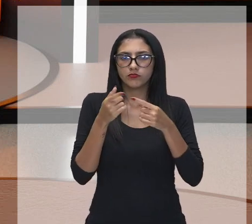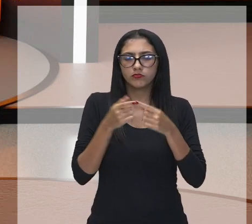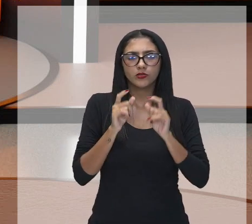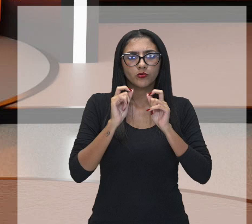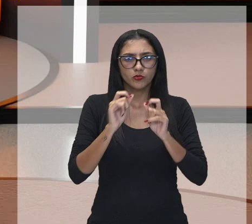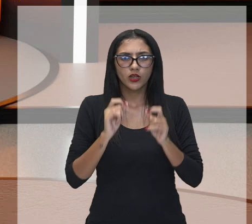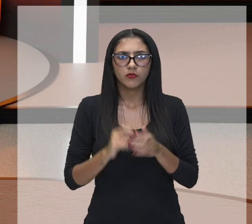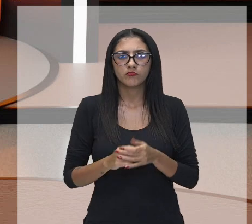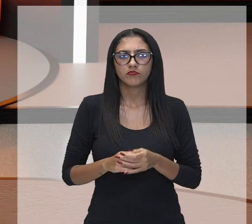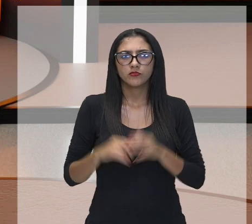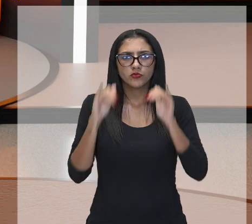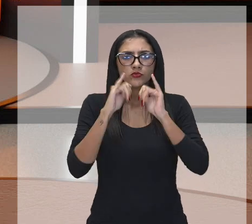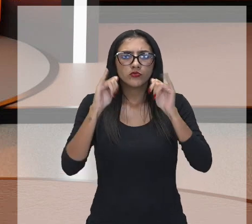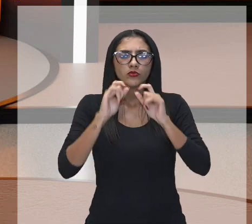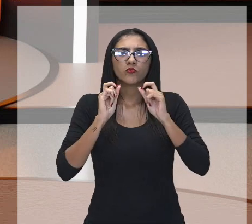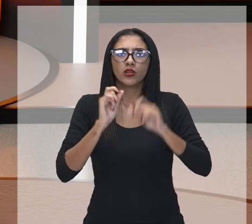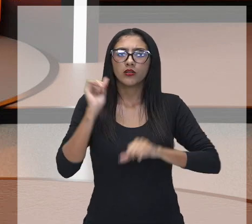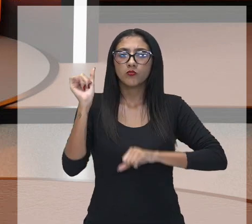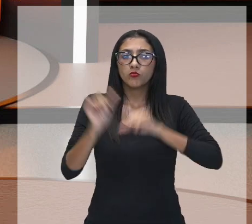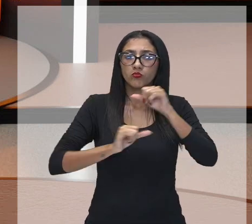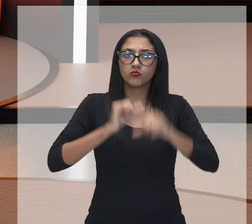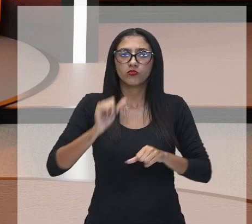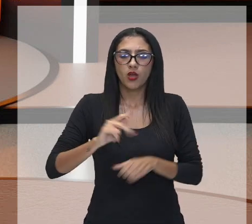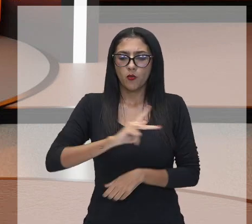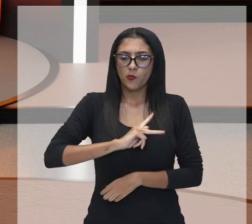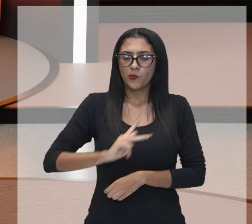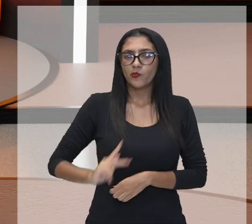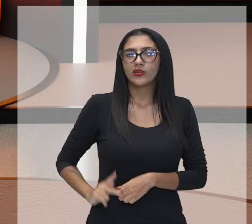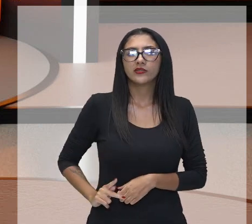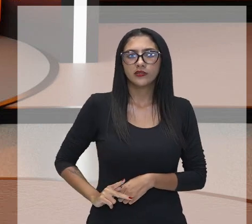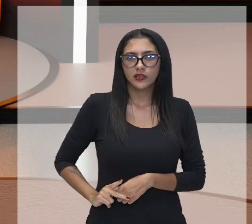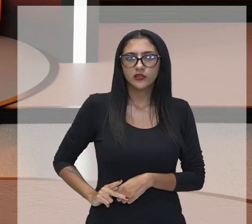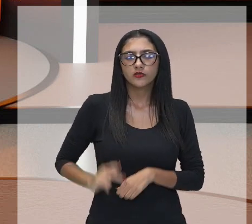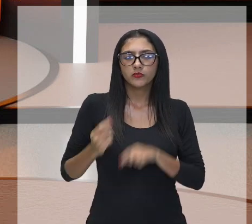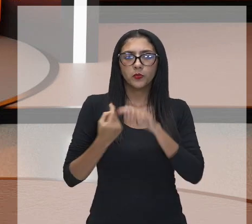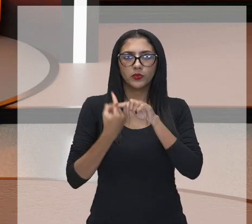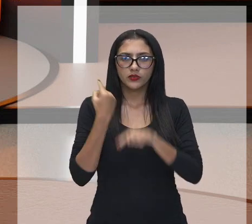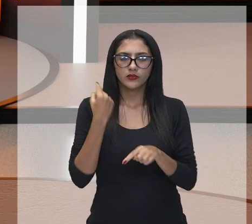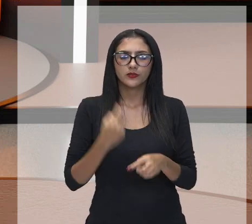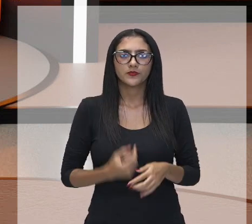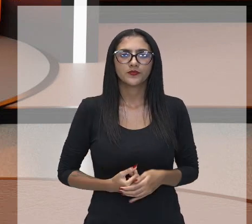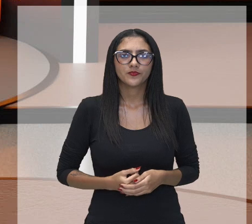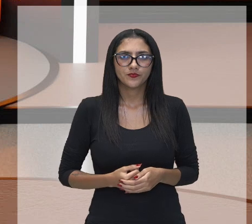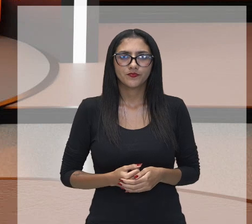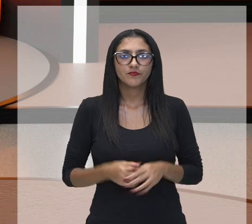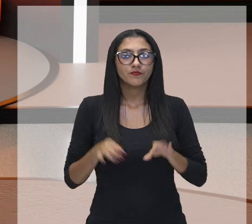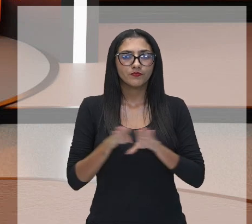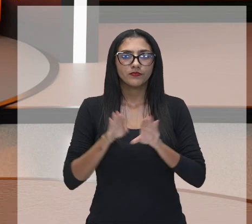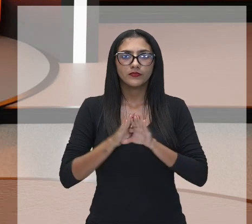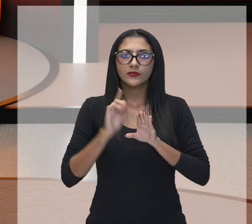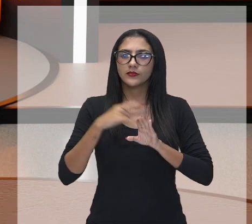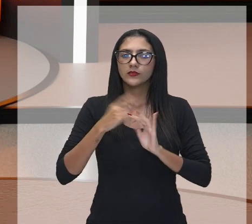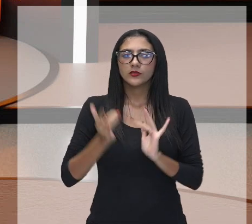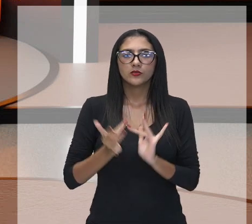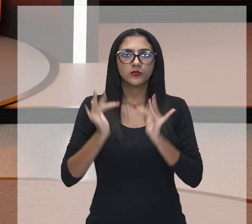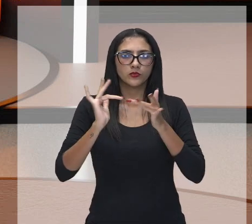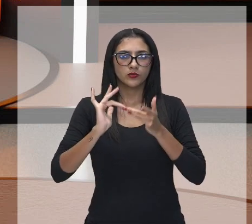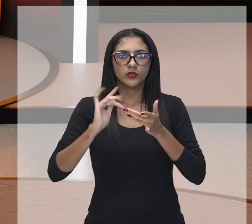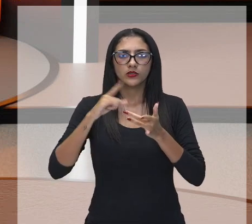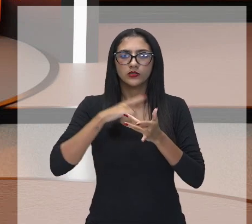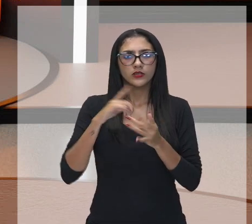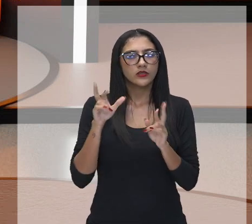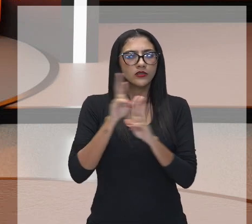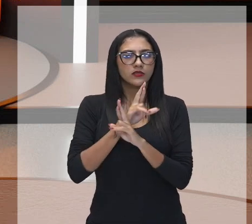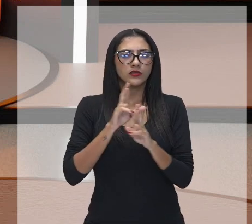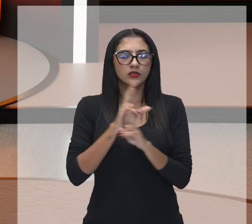presidente Epitácio Pessoa. Contexto de justamente da política do café com leite, houve ali a